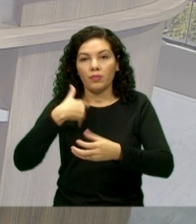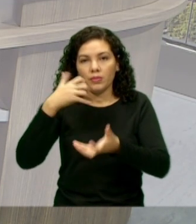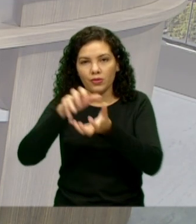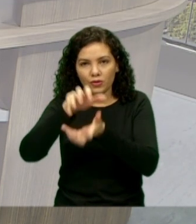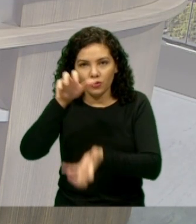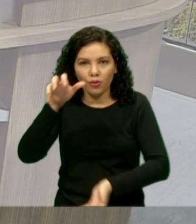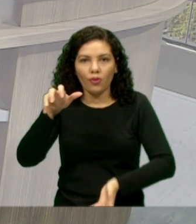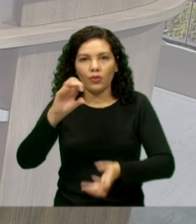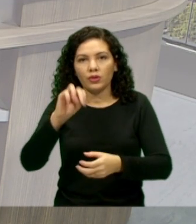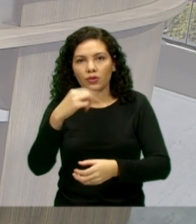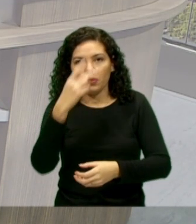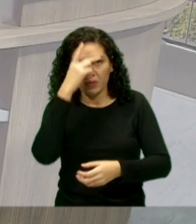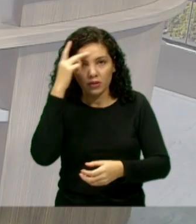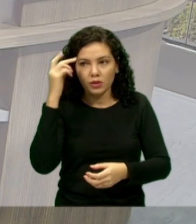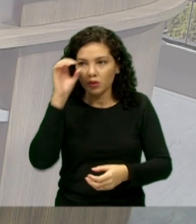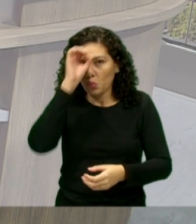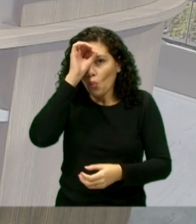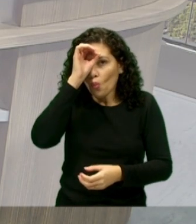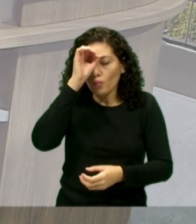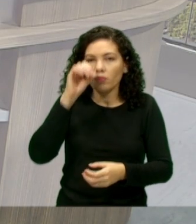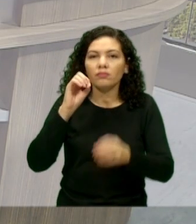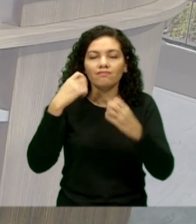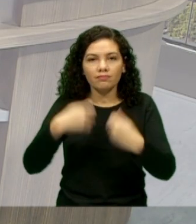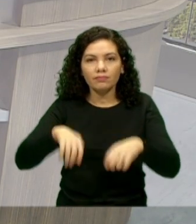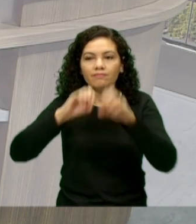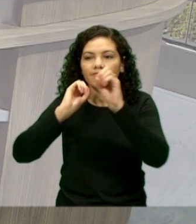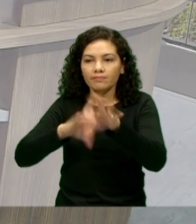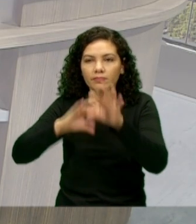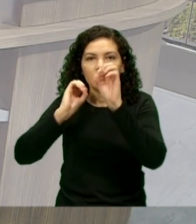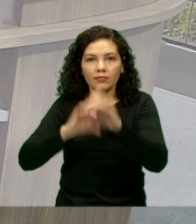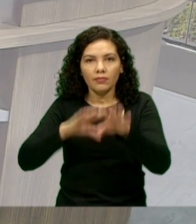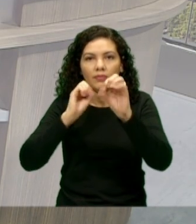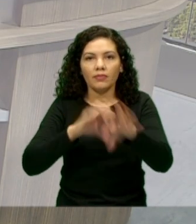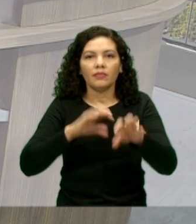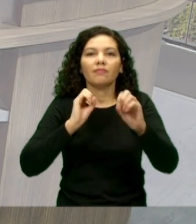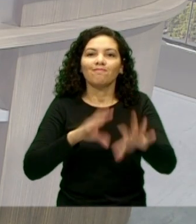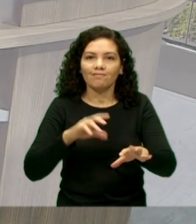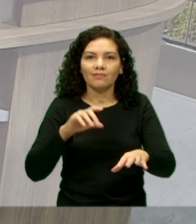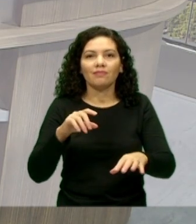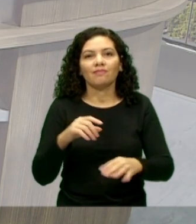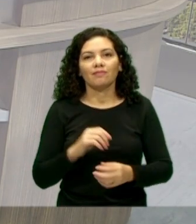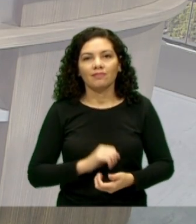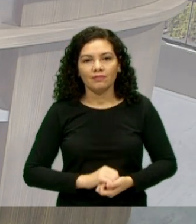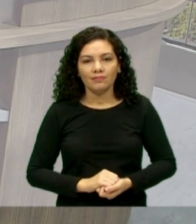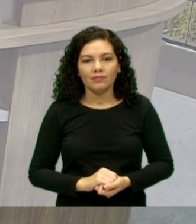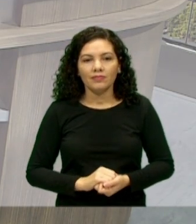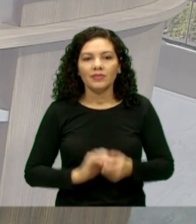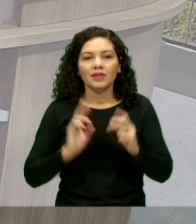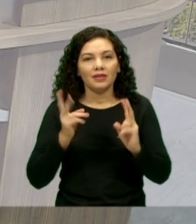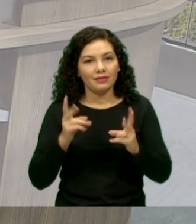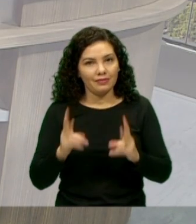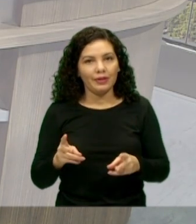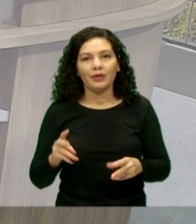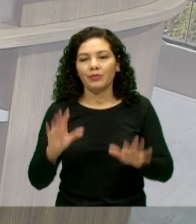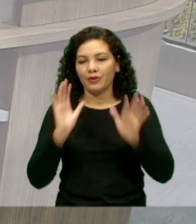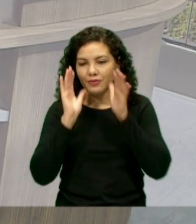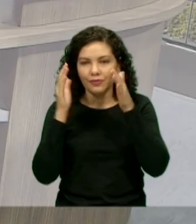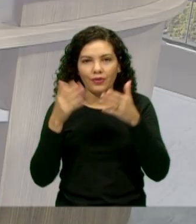desinformadas. Eu só sei dizer que a gente precisa investir em educação. Sempre voltamos a esse